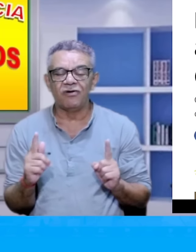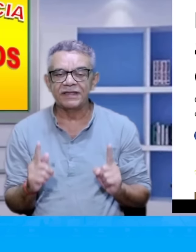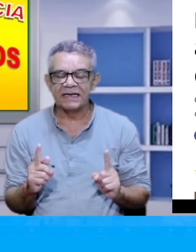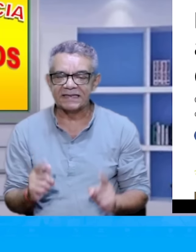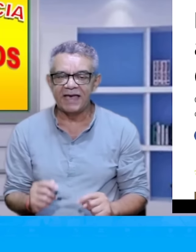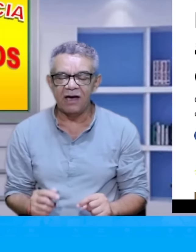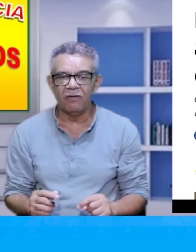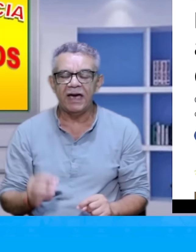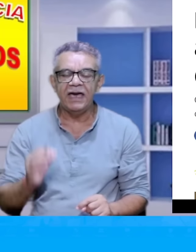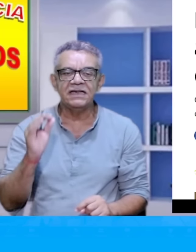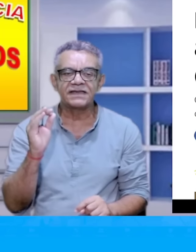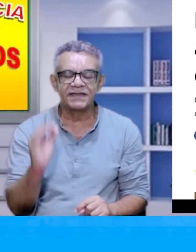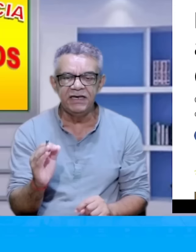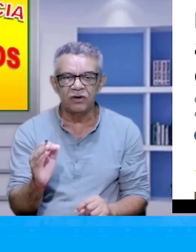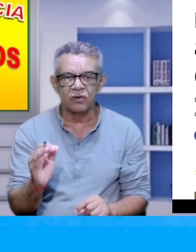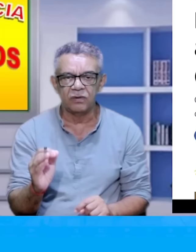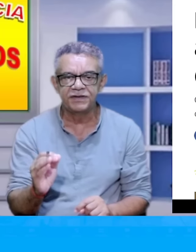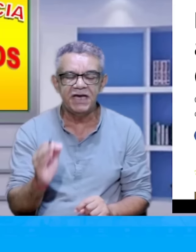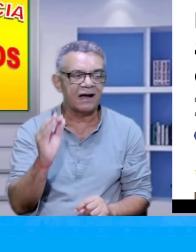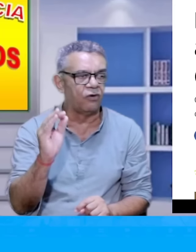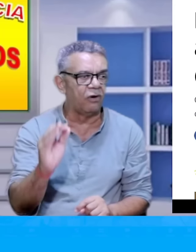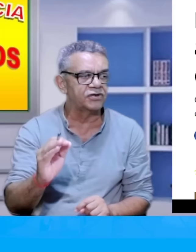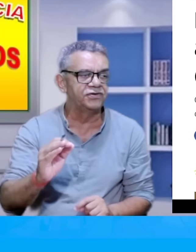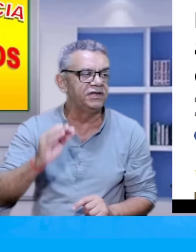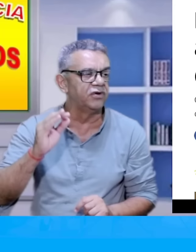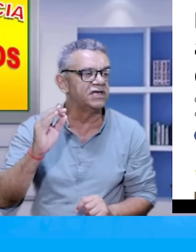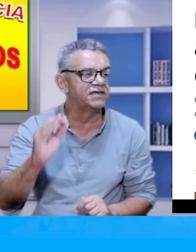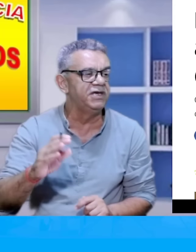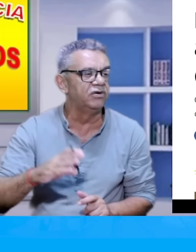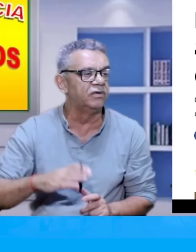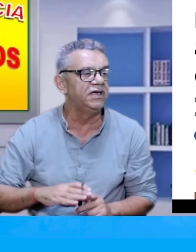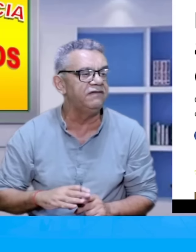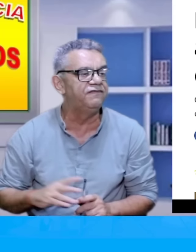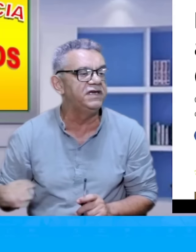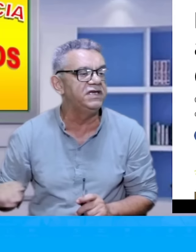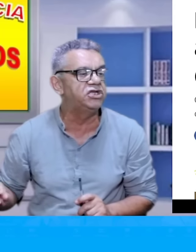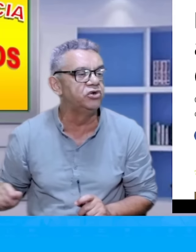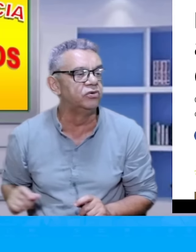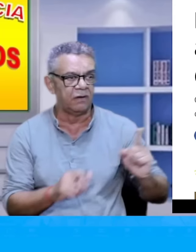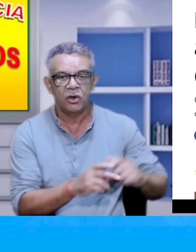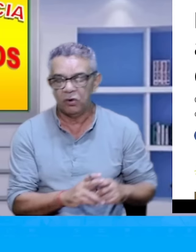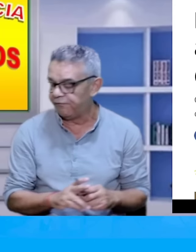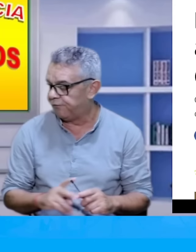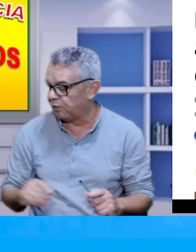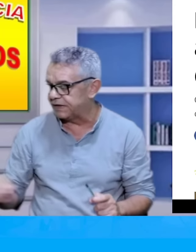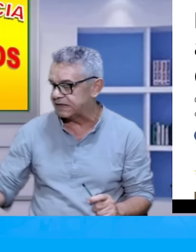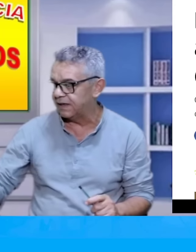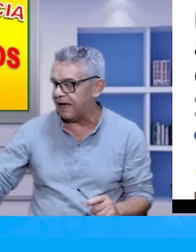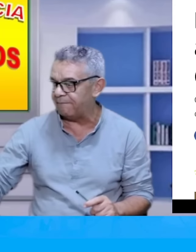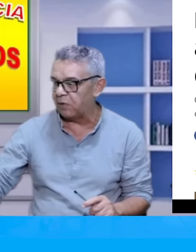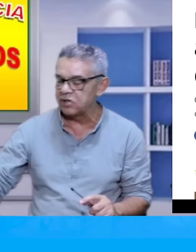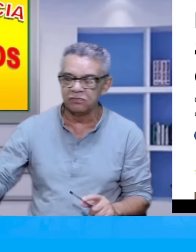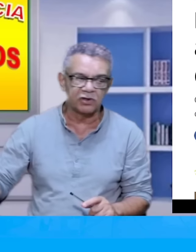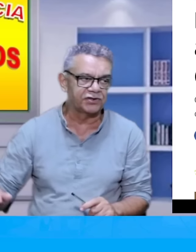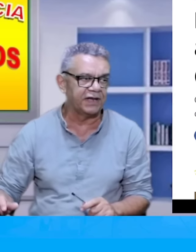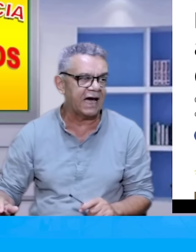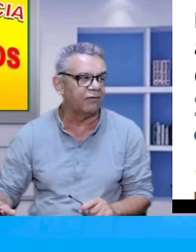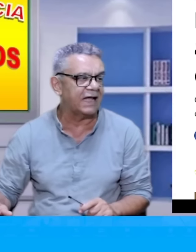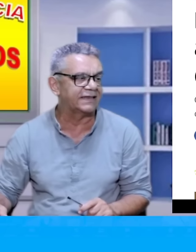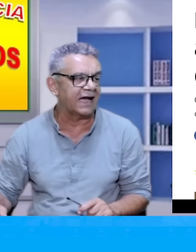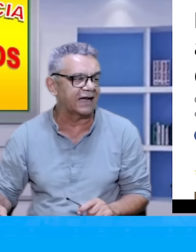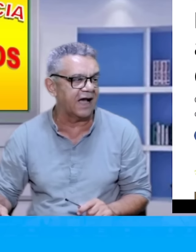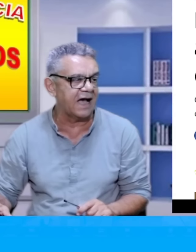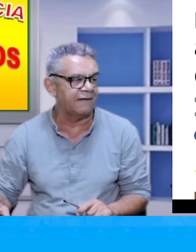Isso aconteceu em 5 de agosto de 2021. O Fux, após o